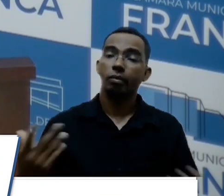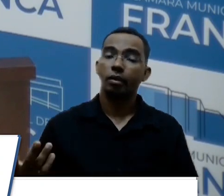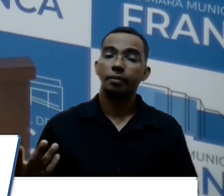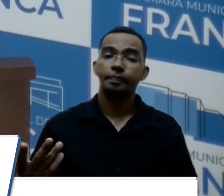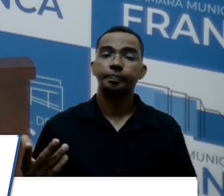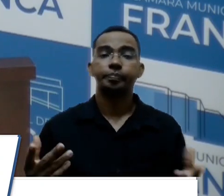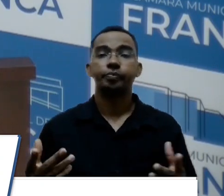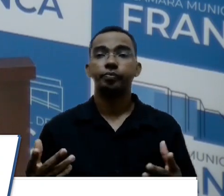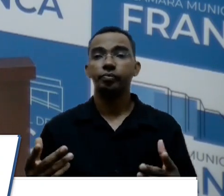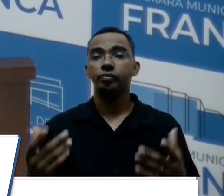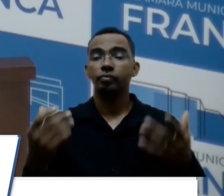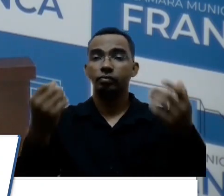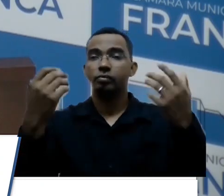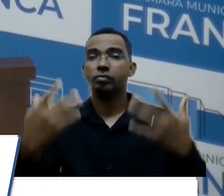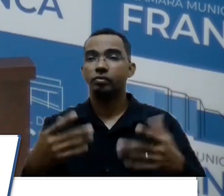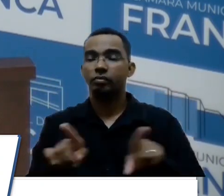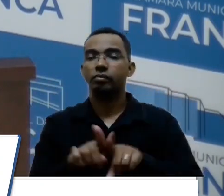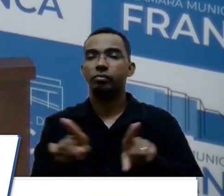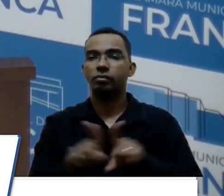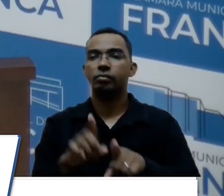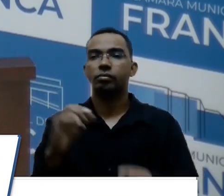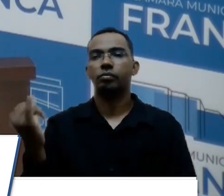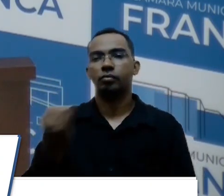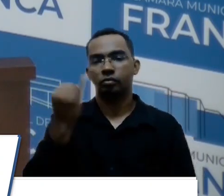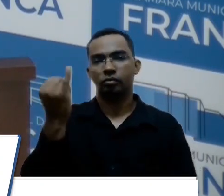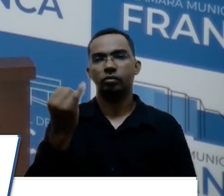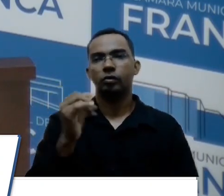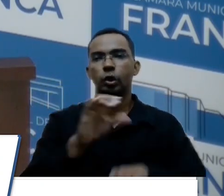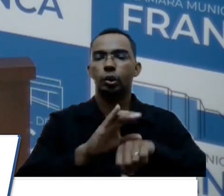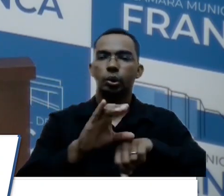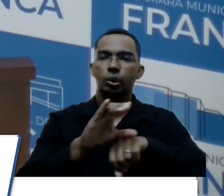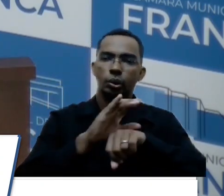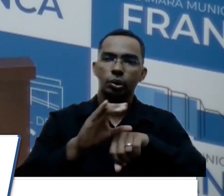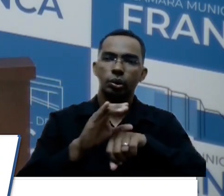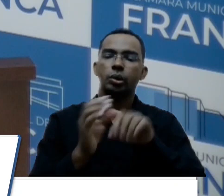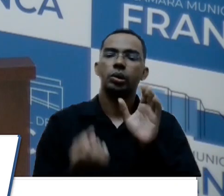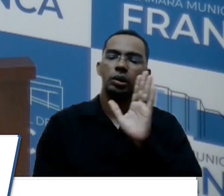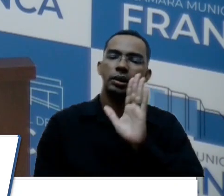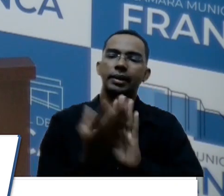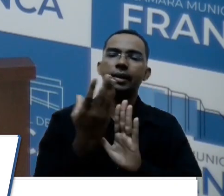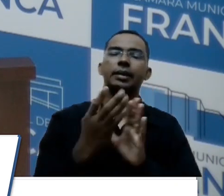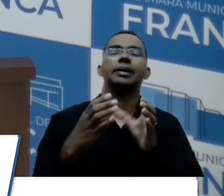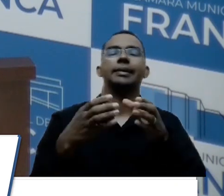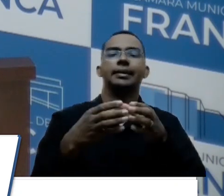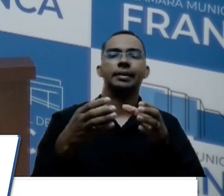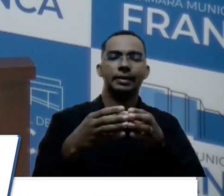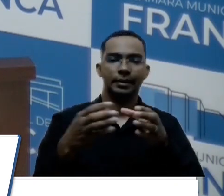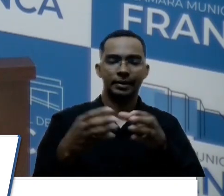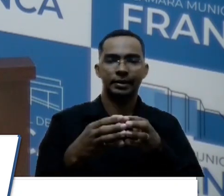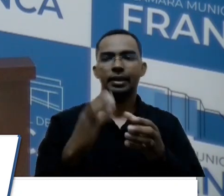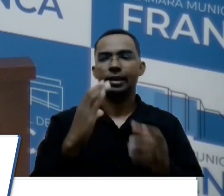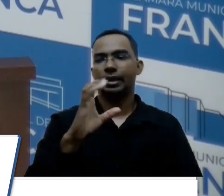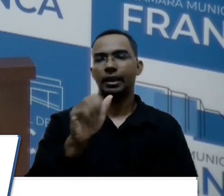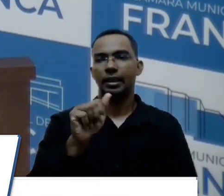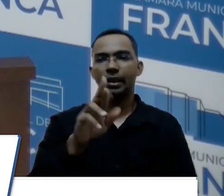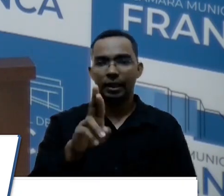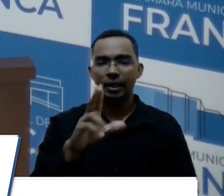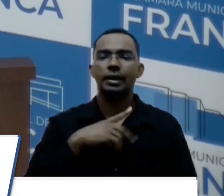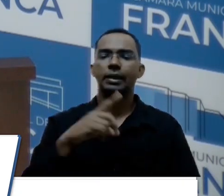eu quero dizer da importância da constituição dessa comissão. Essa comissão tem